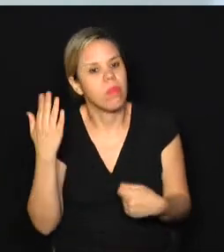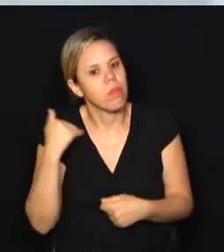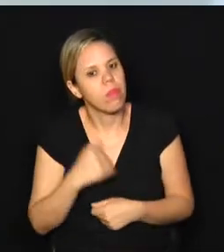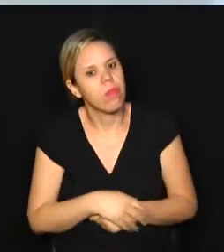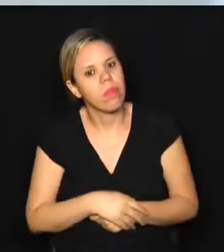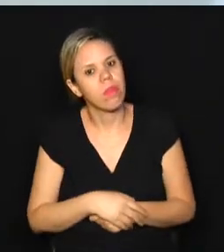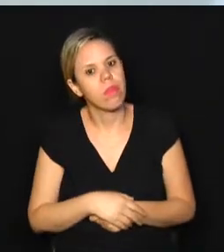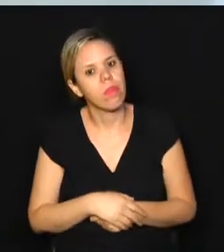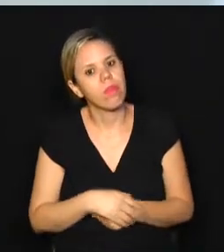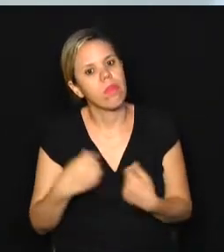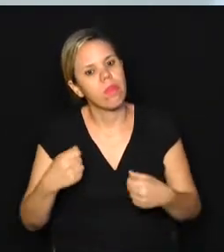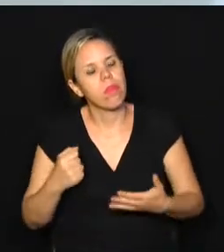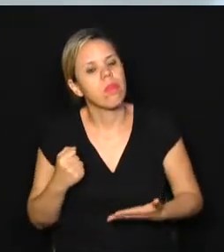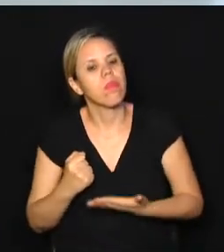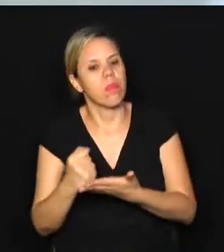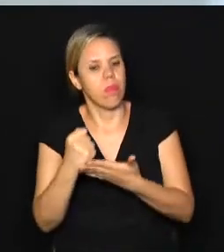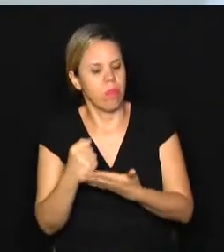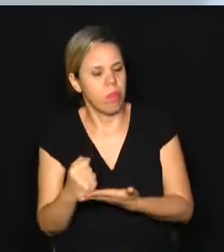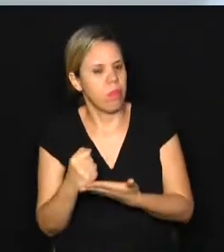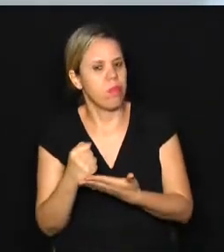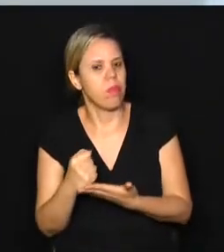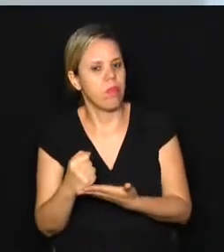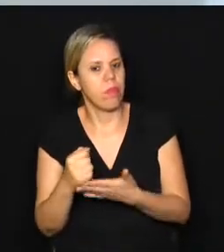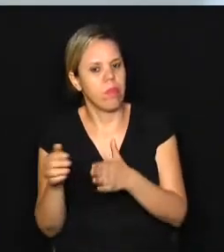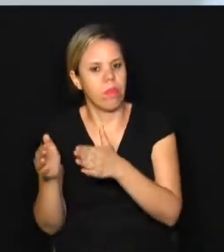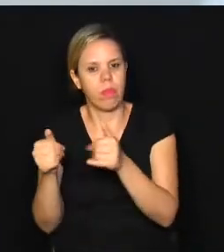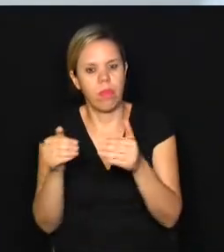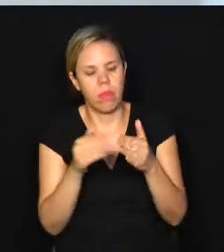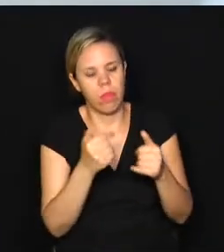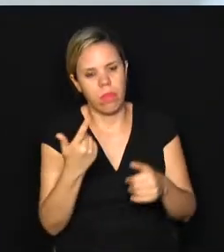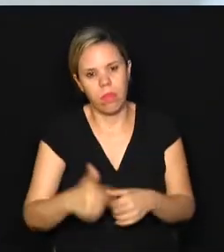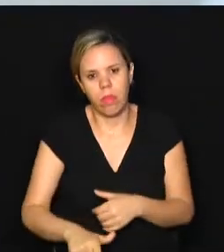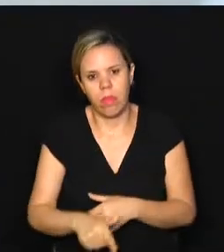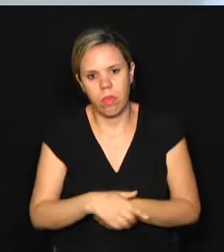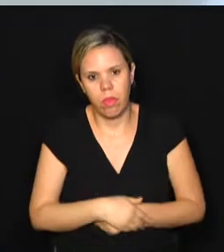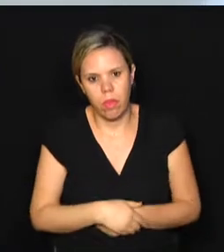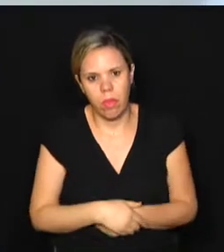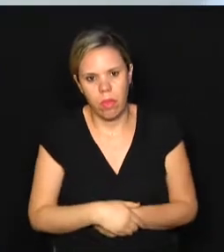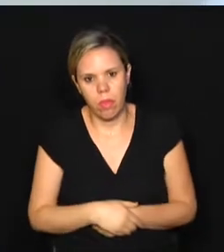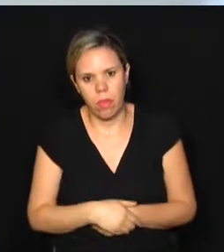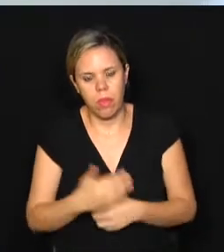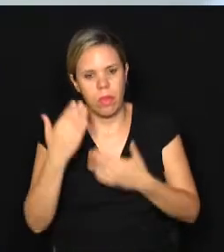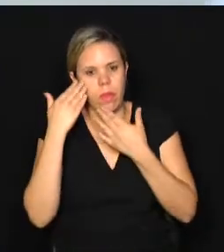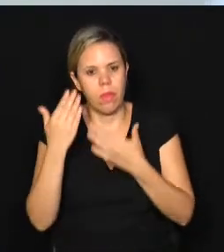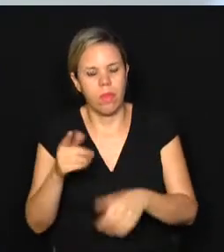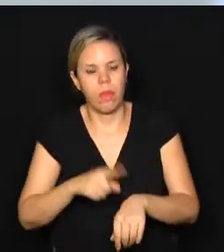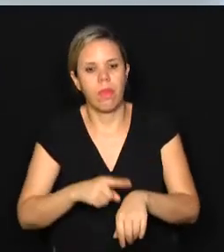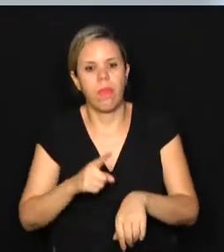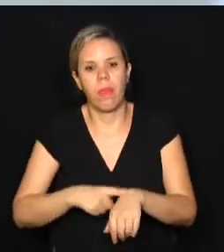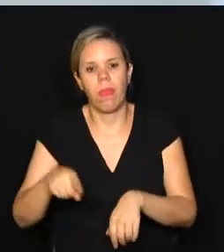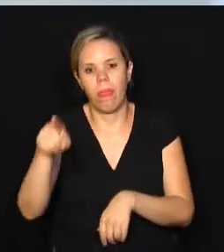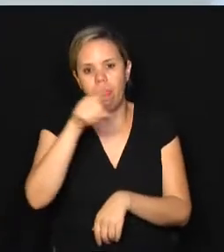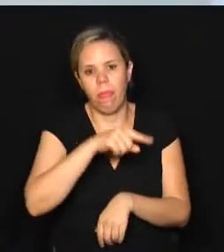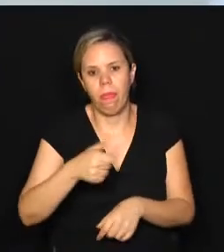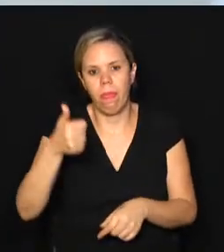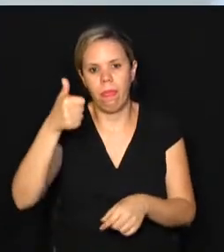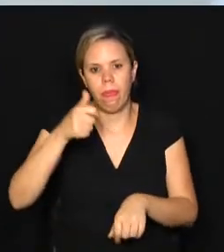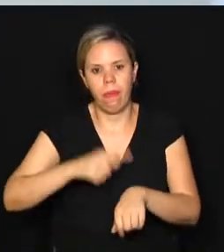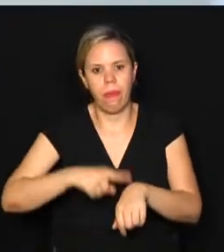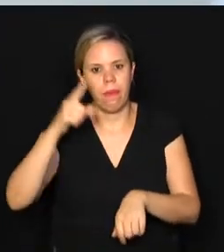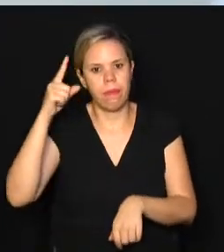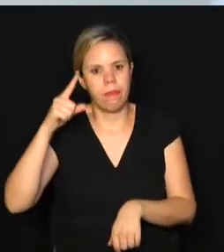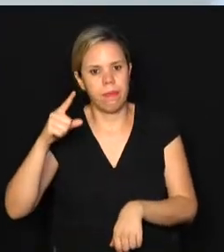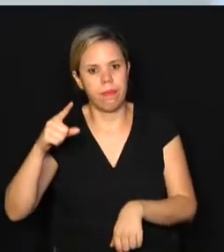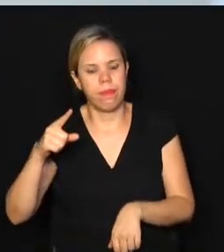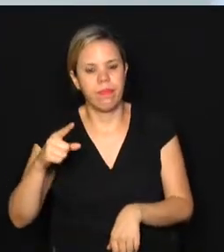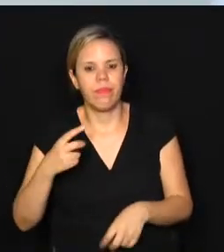Então, precisamos da ajuda. Peço novamente, agradeço o tempo de vocês. É a primeira vez que dão